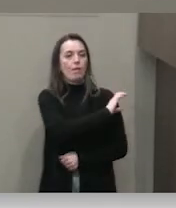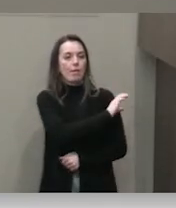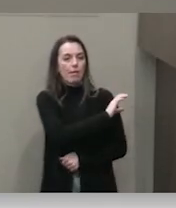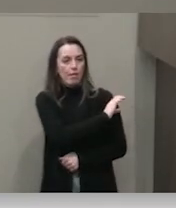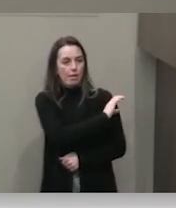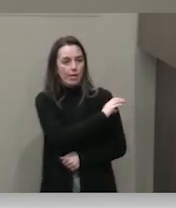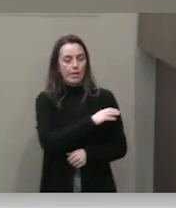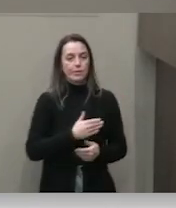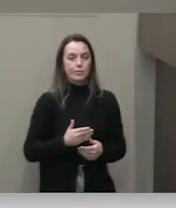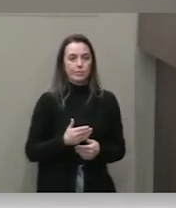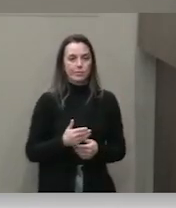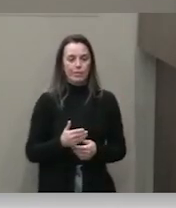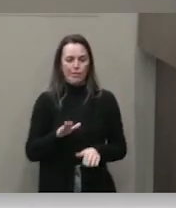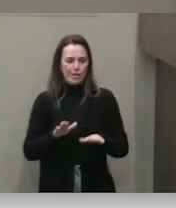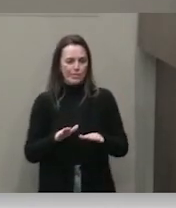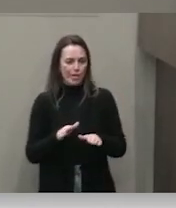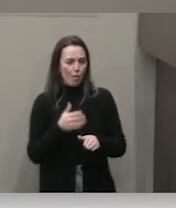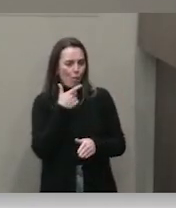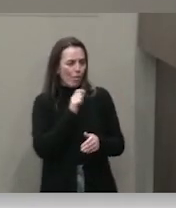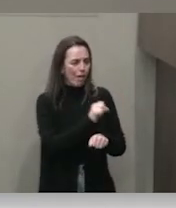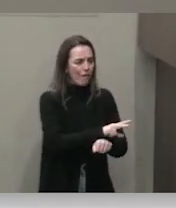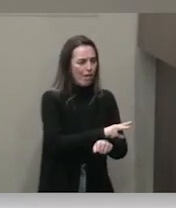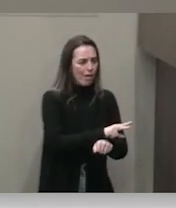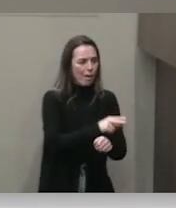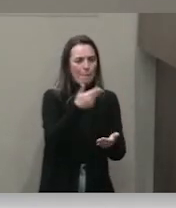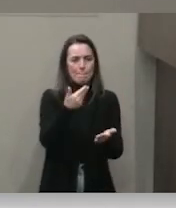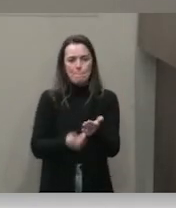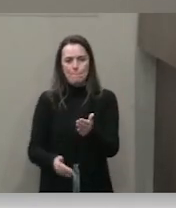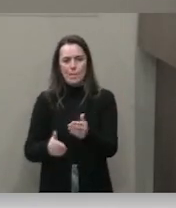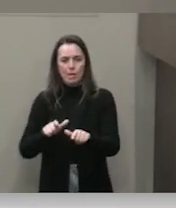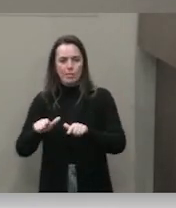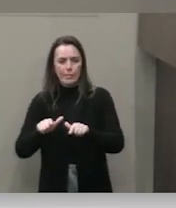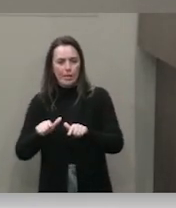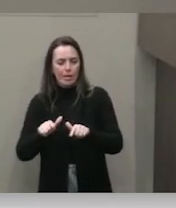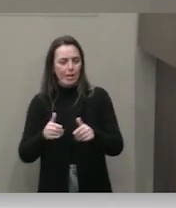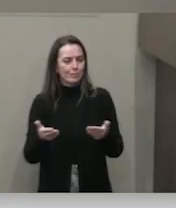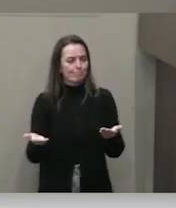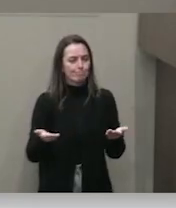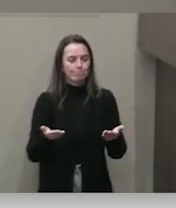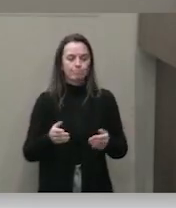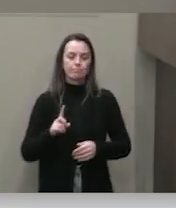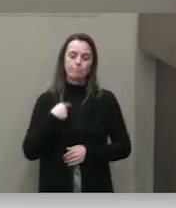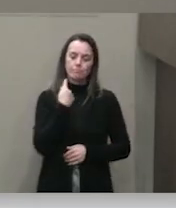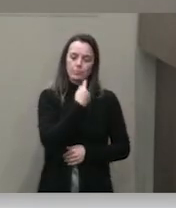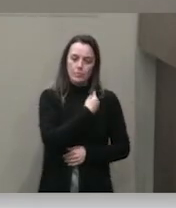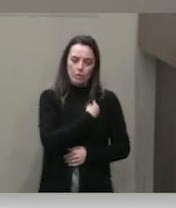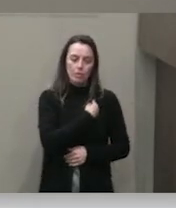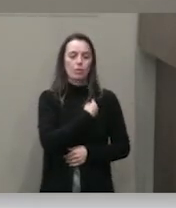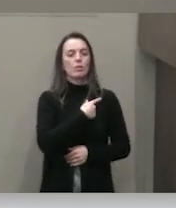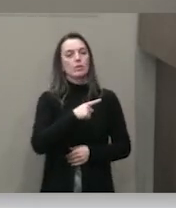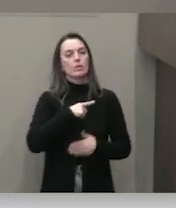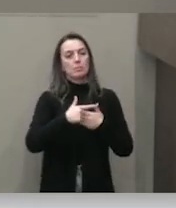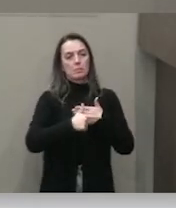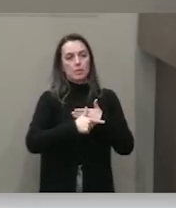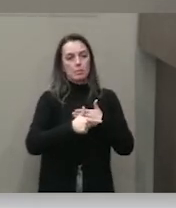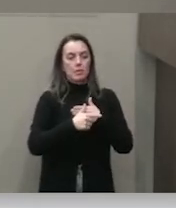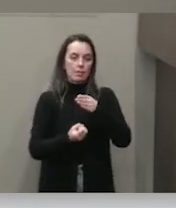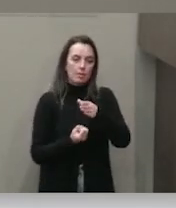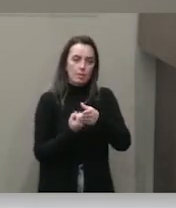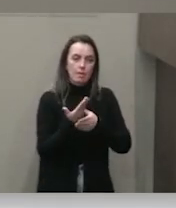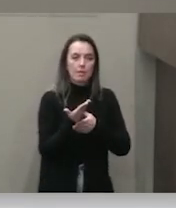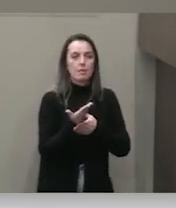não consegue um emprego. Isso é lamentável, isso é muito triste. E cabe a nós aqui dessa casa fazer política, buscando